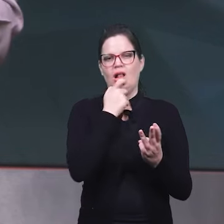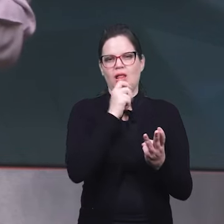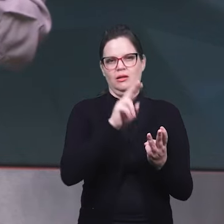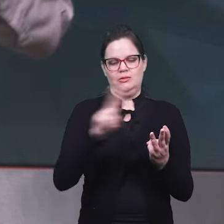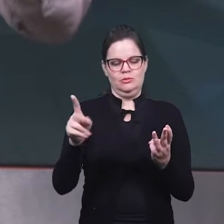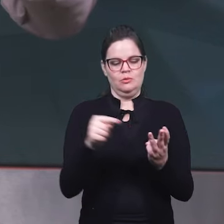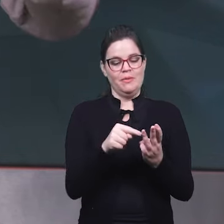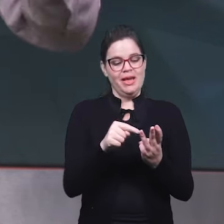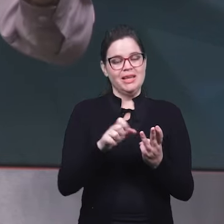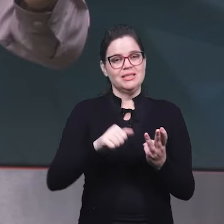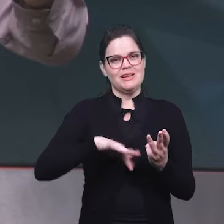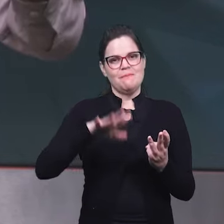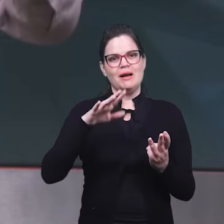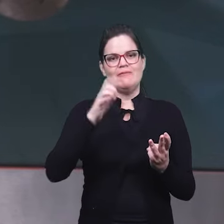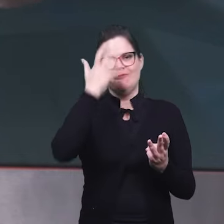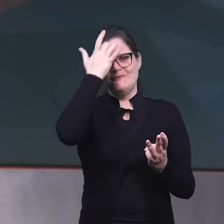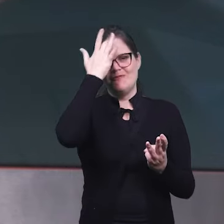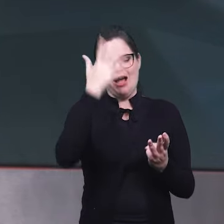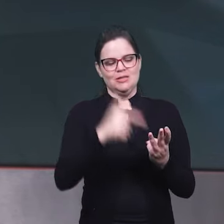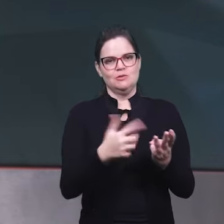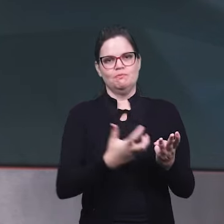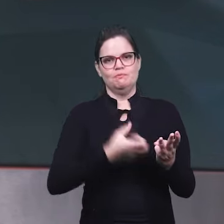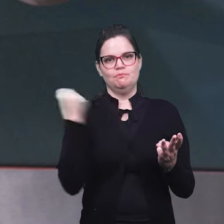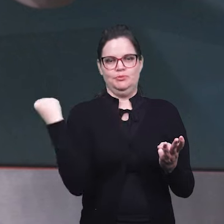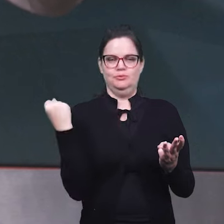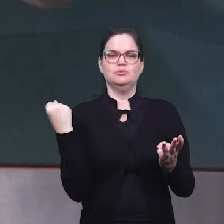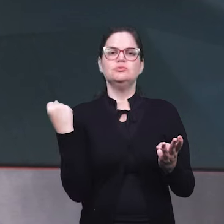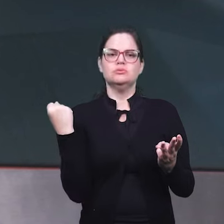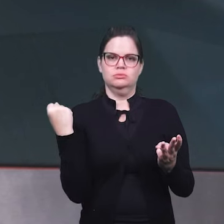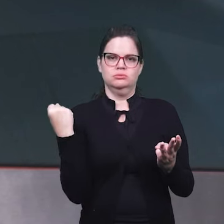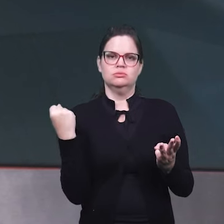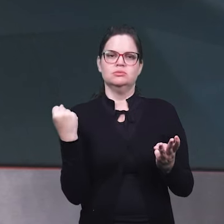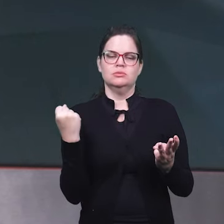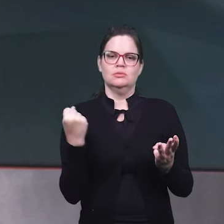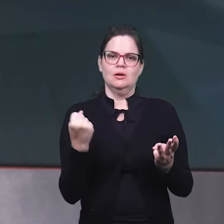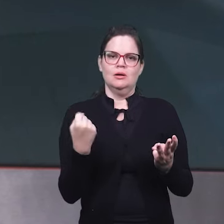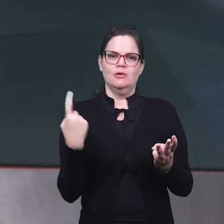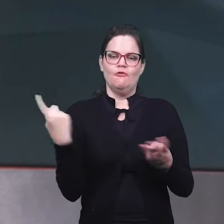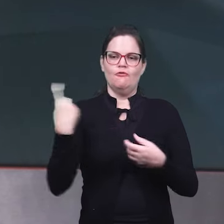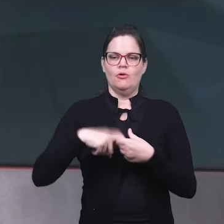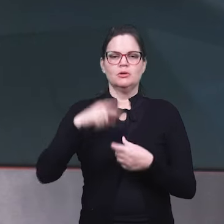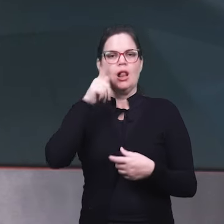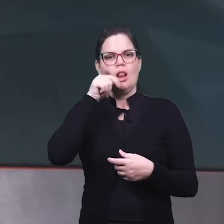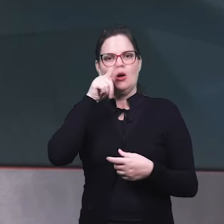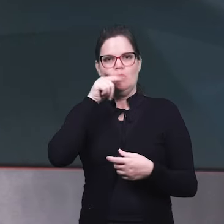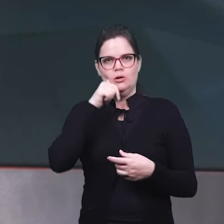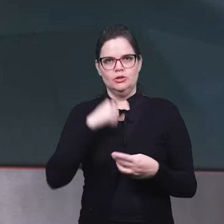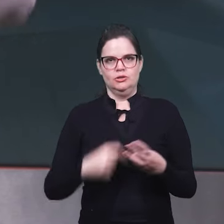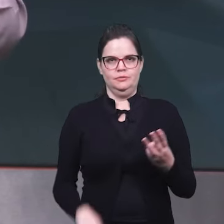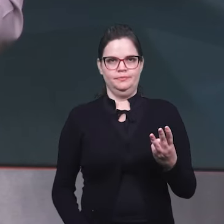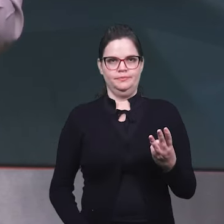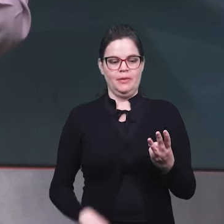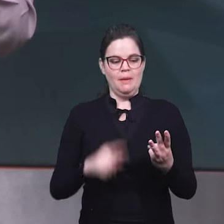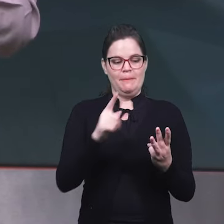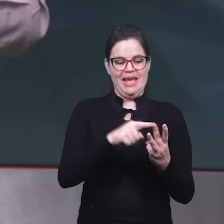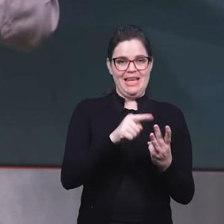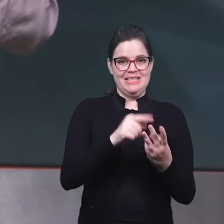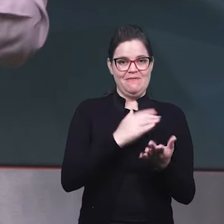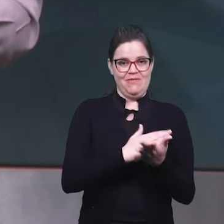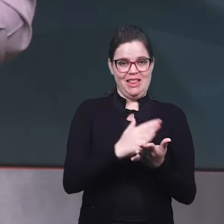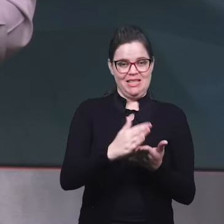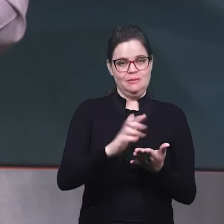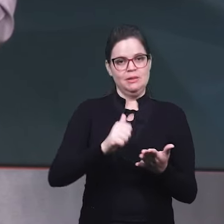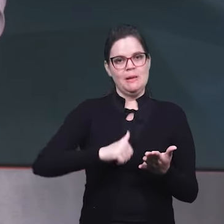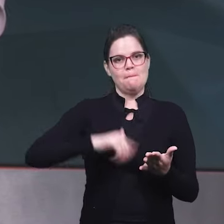de juros de financiamento é maior do que a taxa de juros utilizada no leasing.